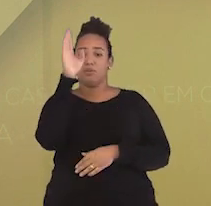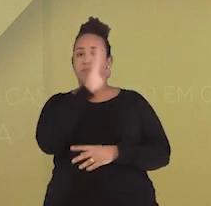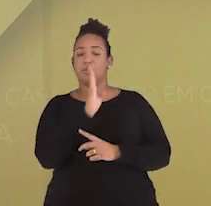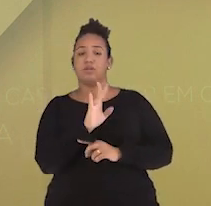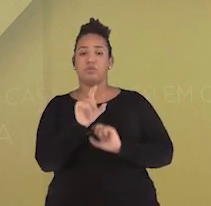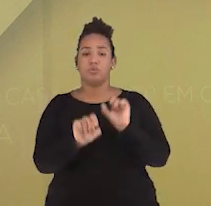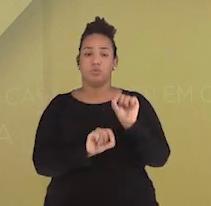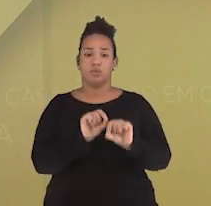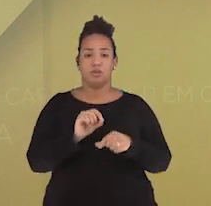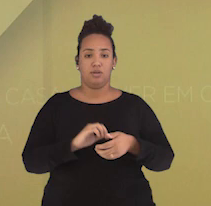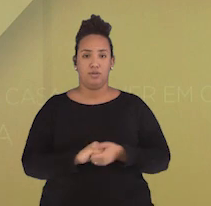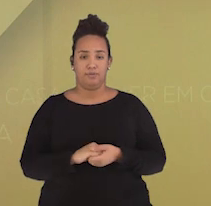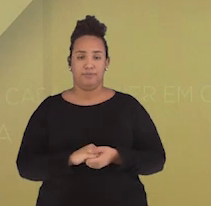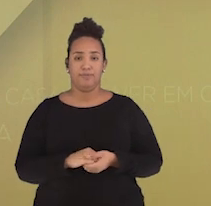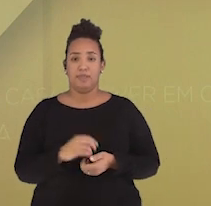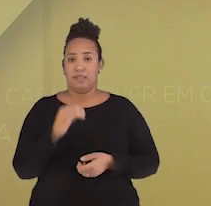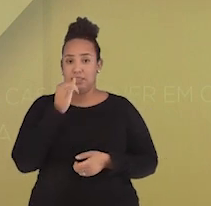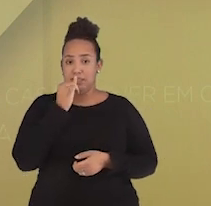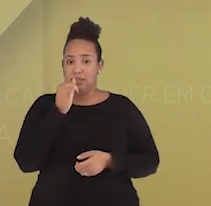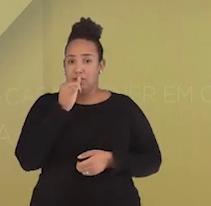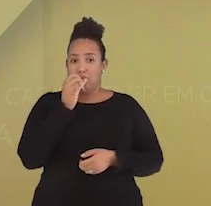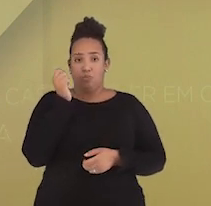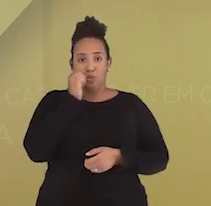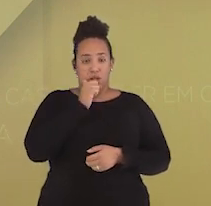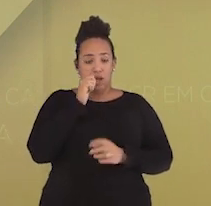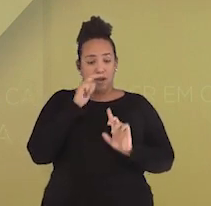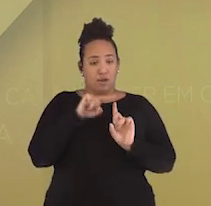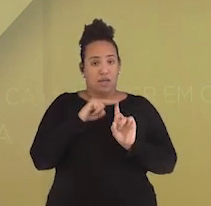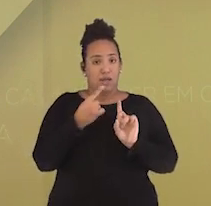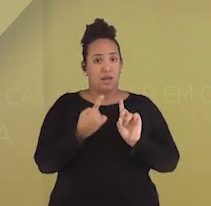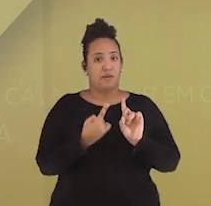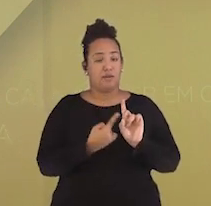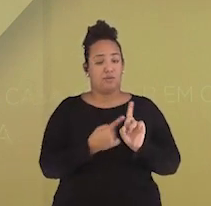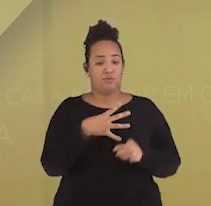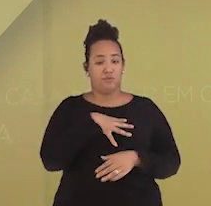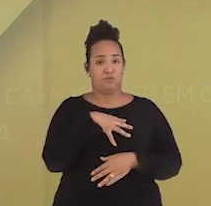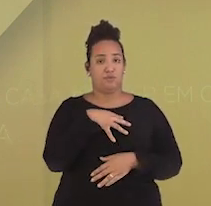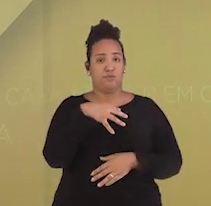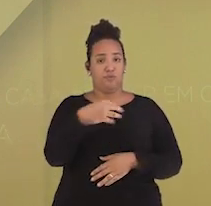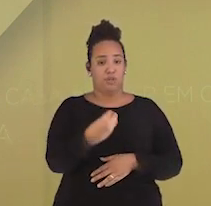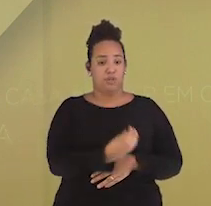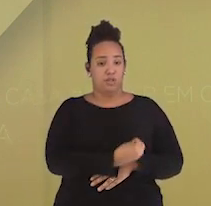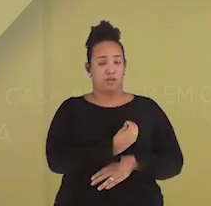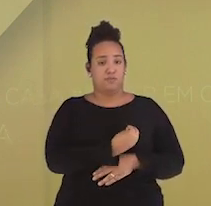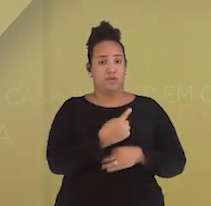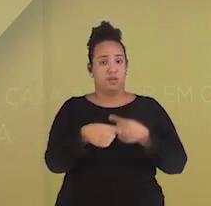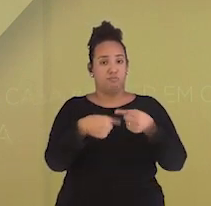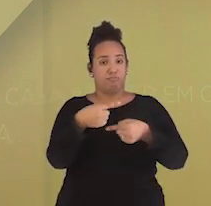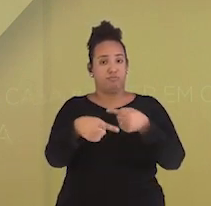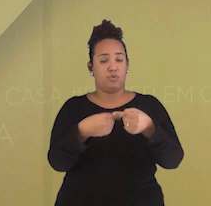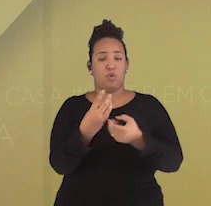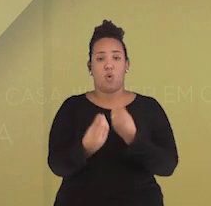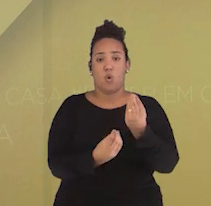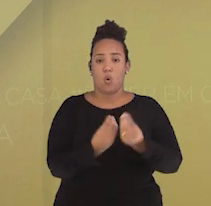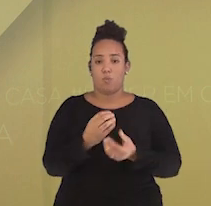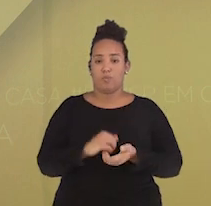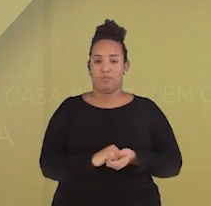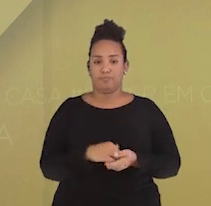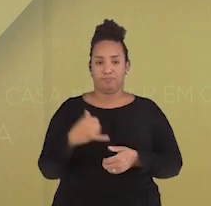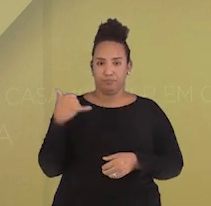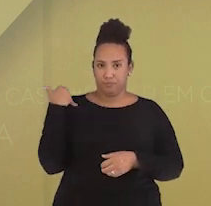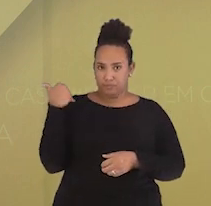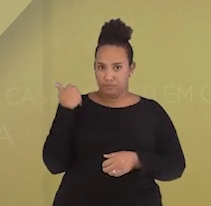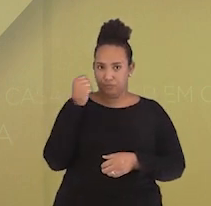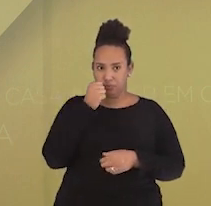Fecundidade é a média de filhos que uma mulher pode ter ao longo da vida reprodutiva. A idade fértil da mulher está